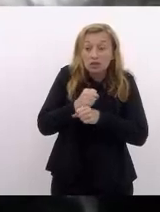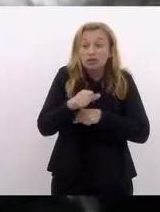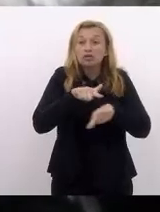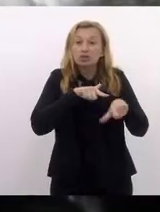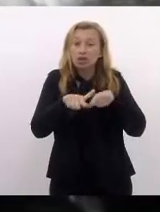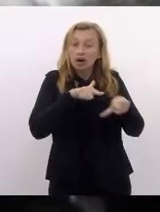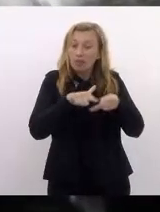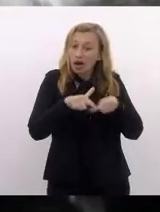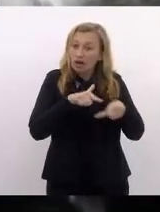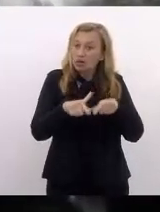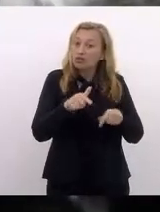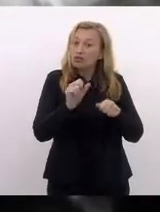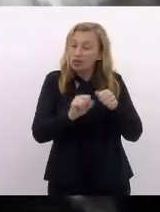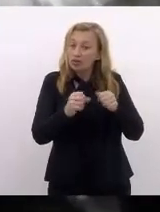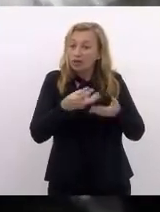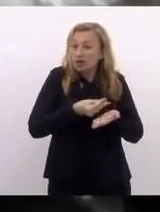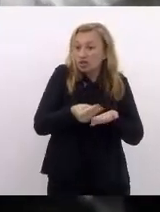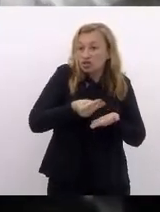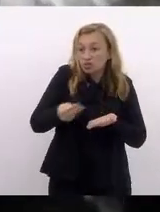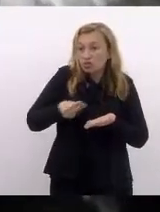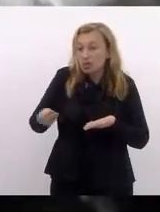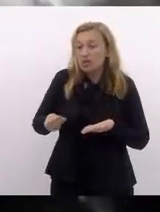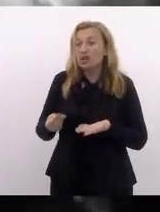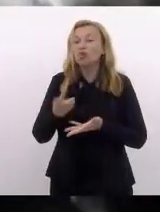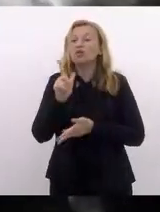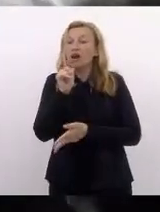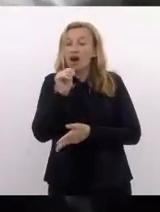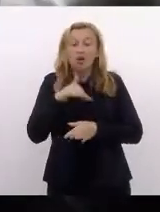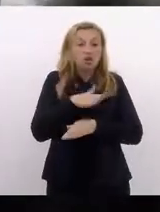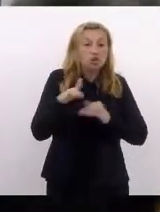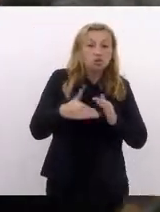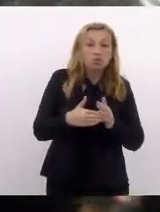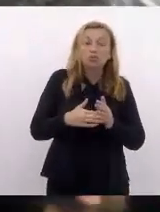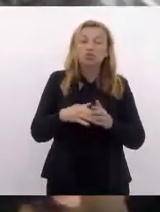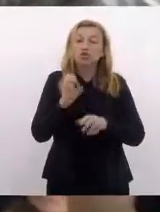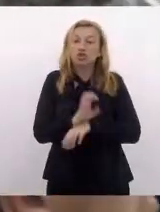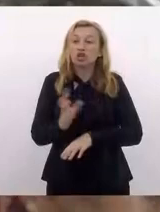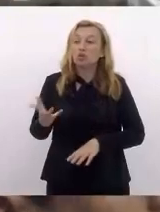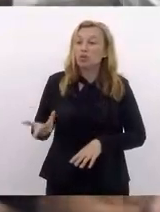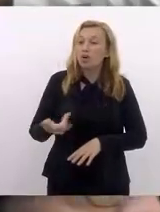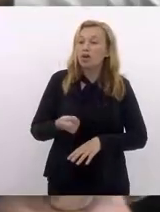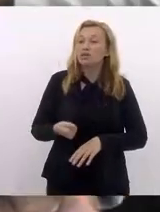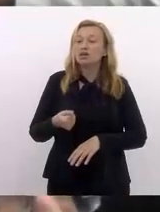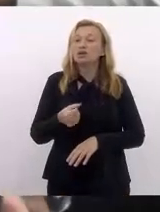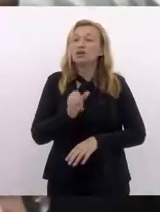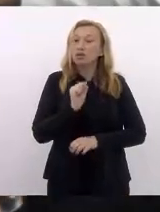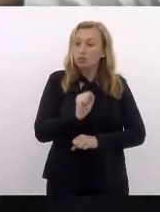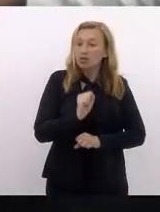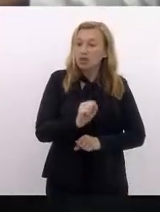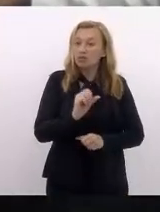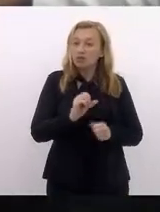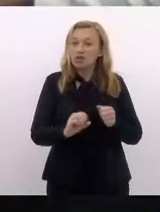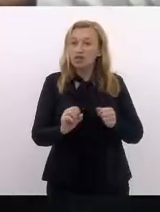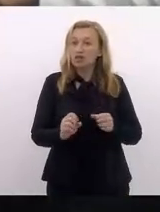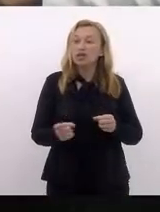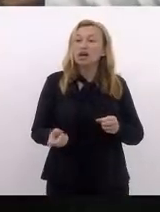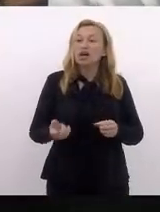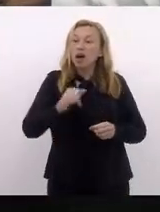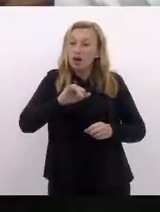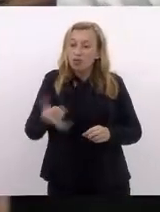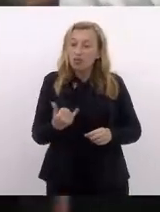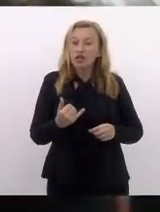serviço prestado para a distribuição da água por todo o estado com qualidade o mínimo que podemos fazer o reaproveitamento